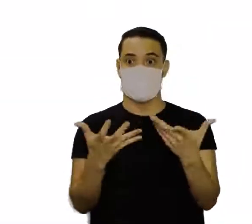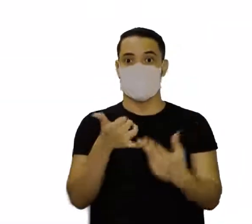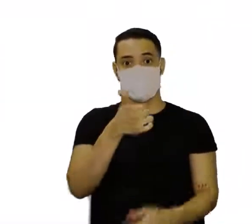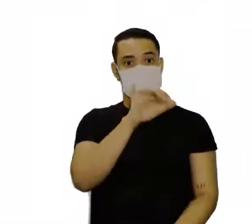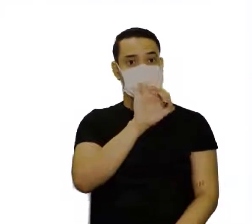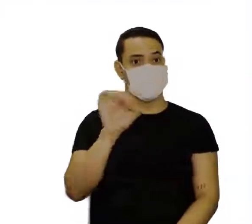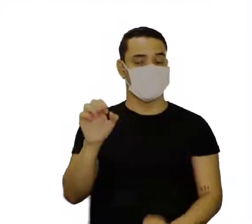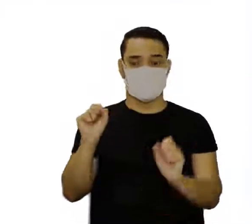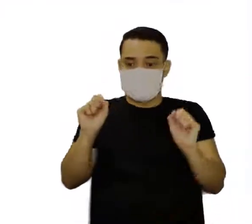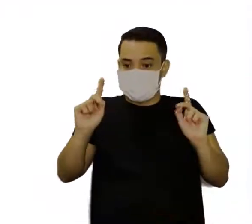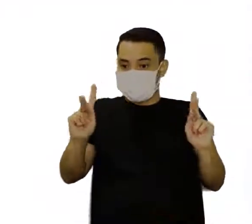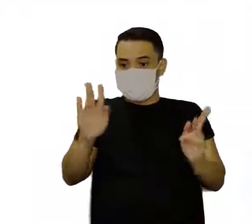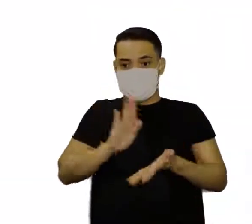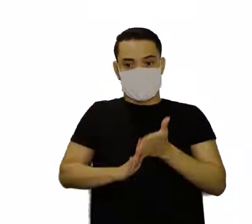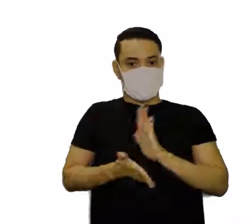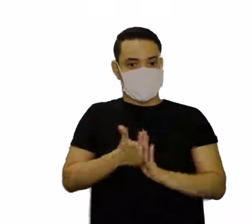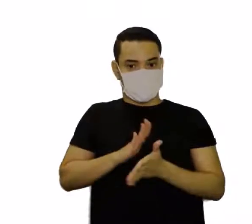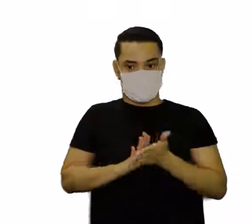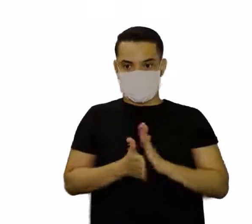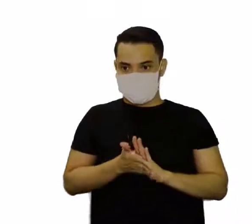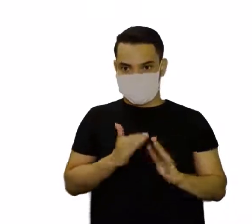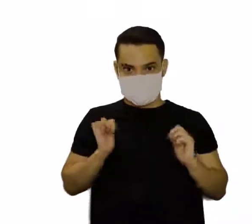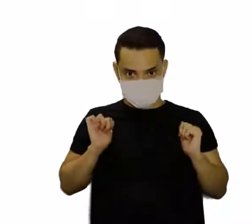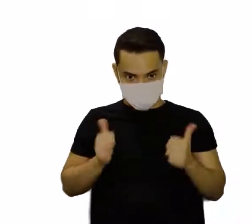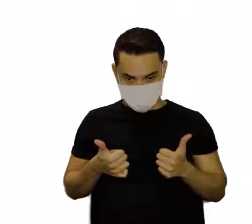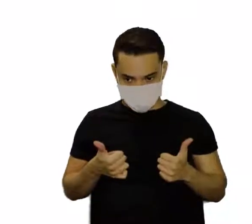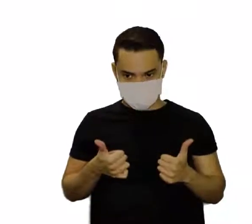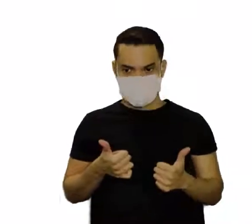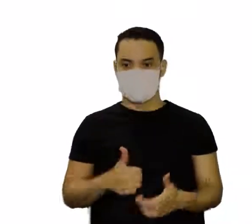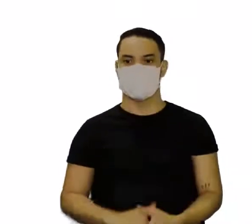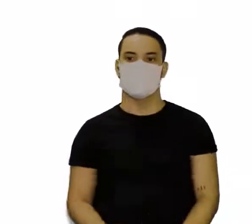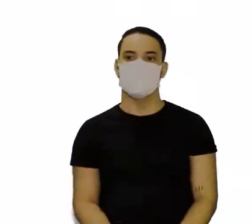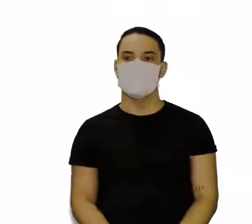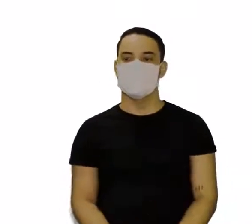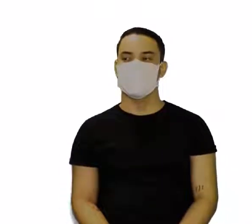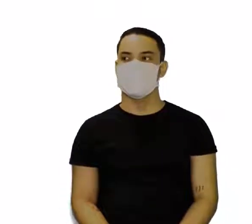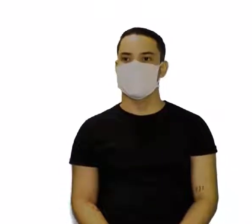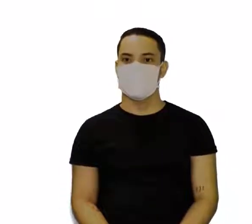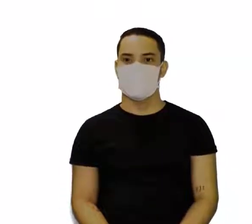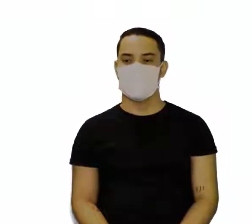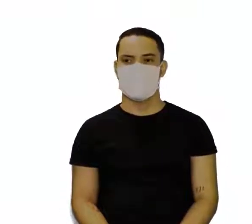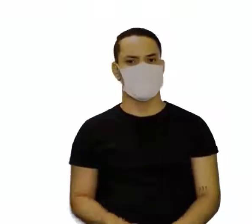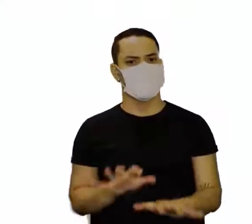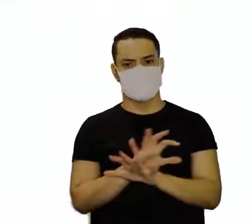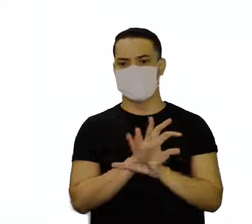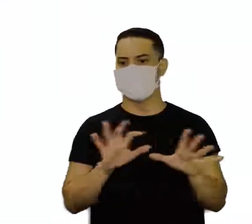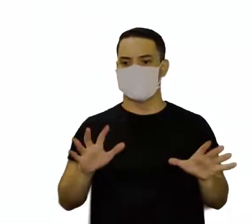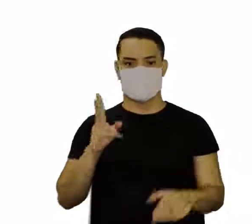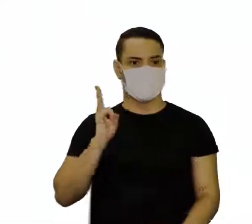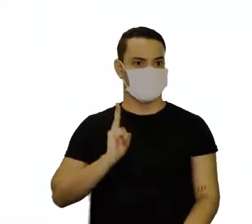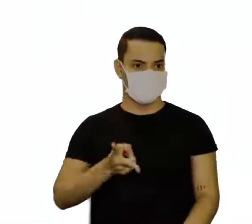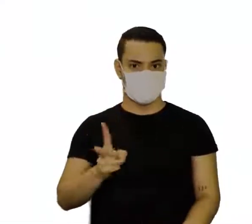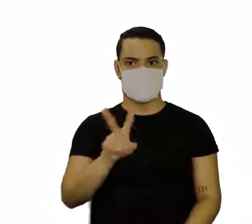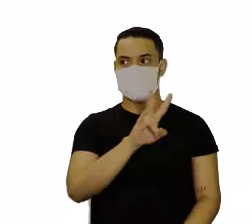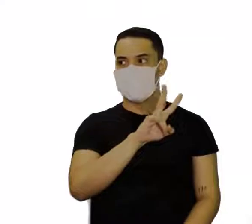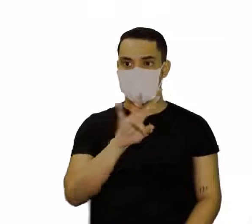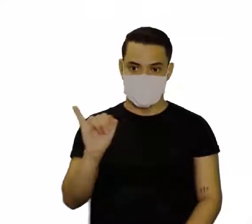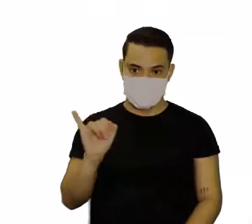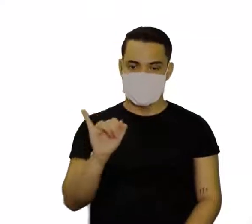100, beleza. Quando é 100, a corrente é 2,1. E assim sucessivamente. Você